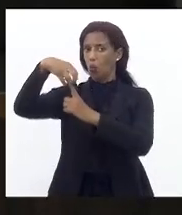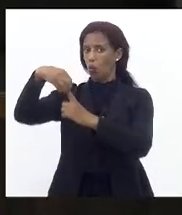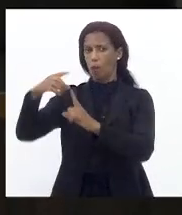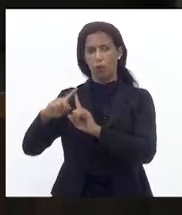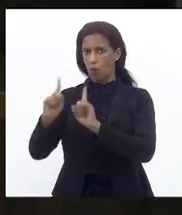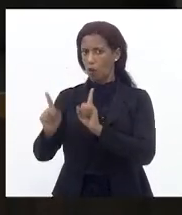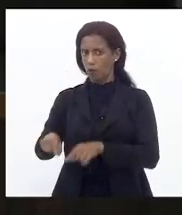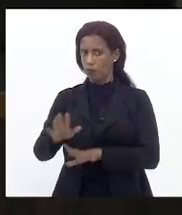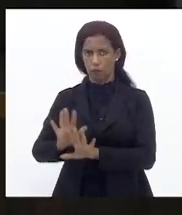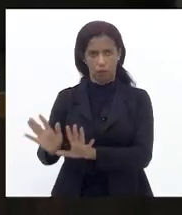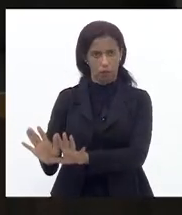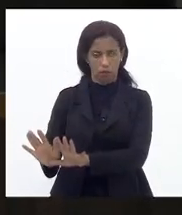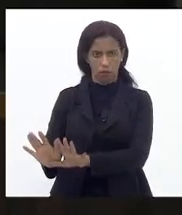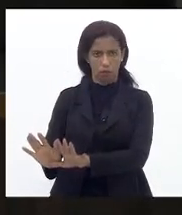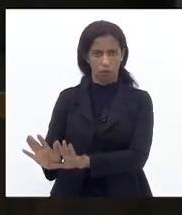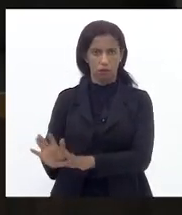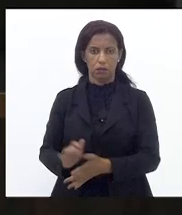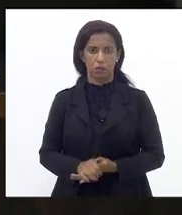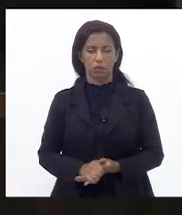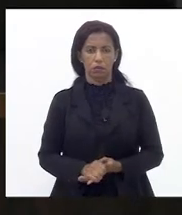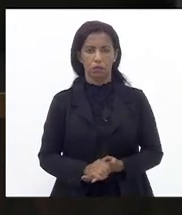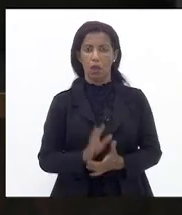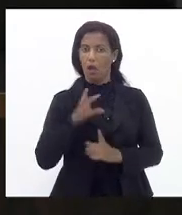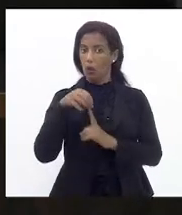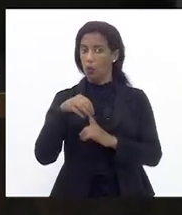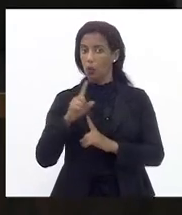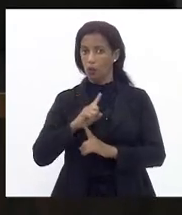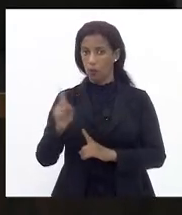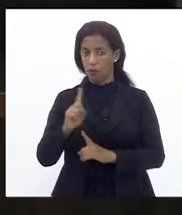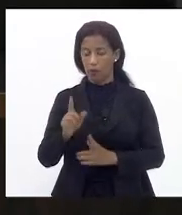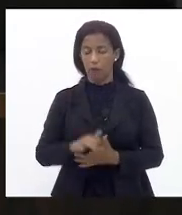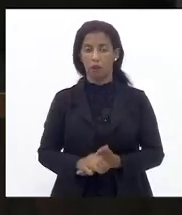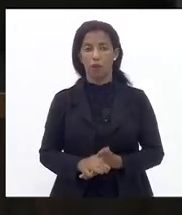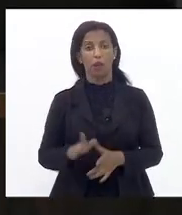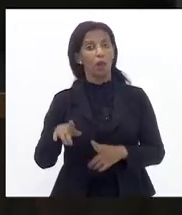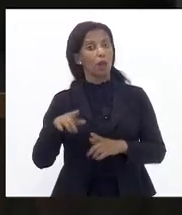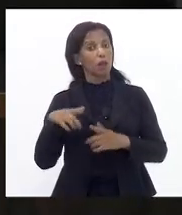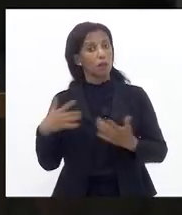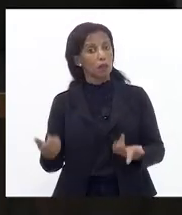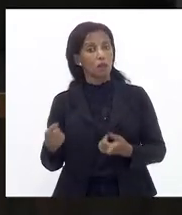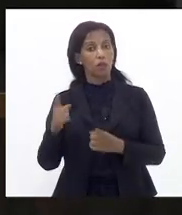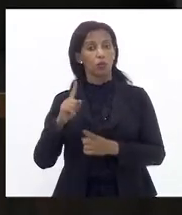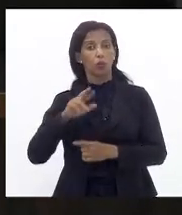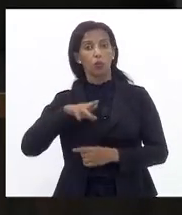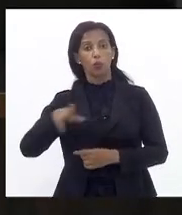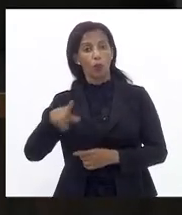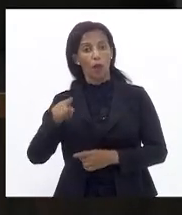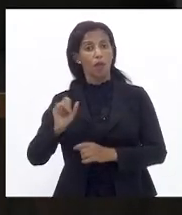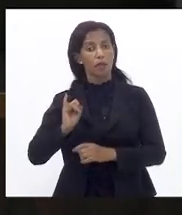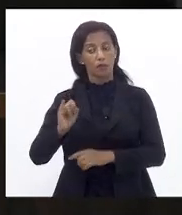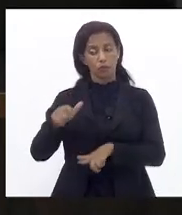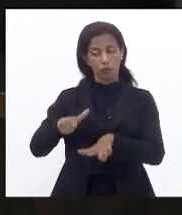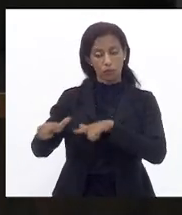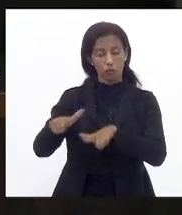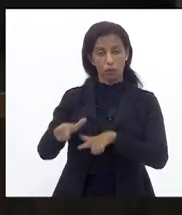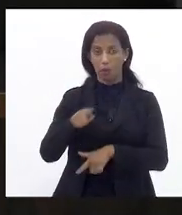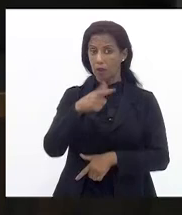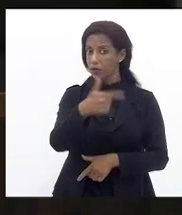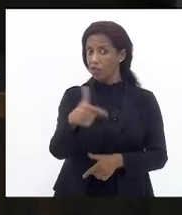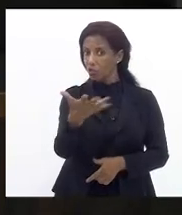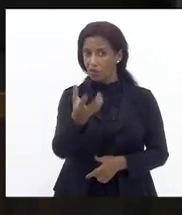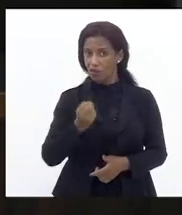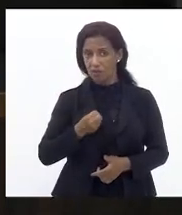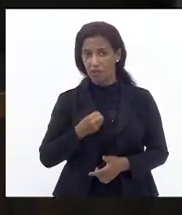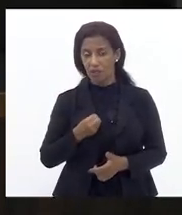do Servidor não não é e a culpa não é e tanto não é se fosse do Servidor você estariam sem